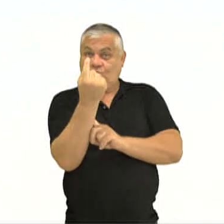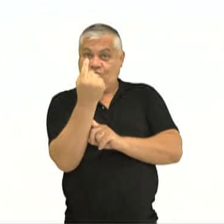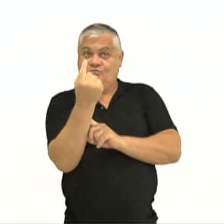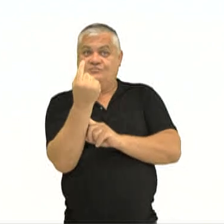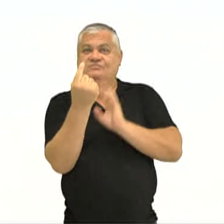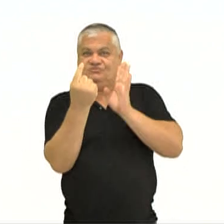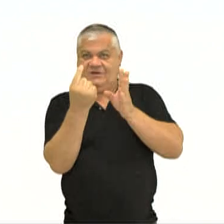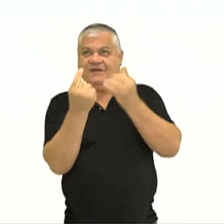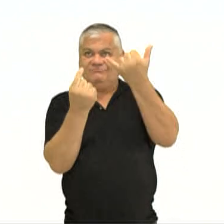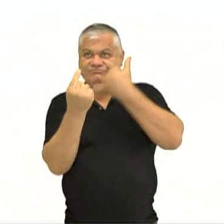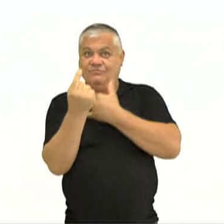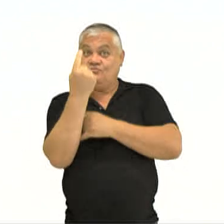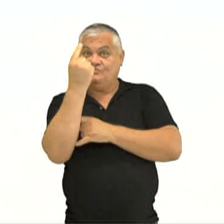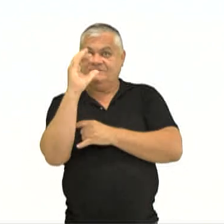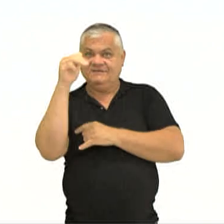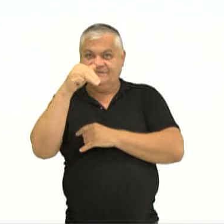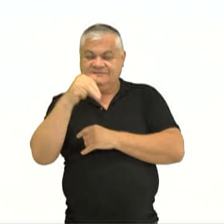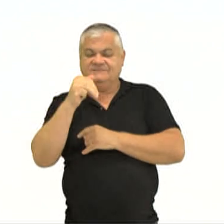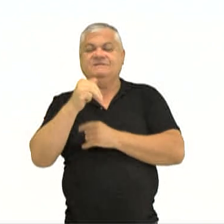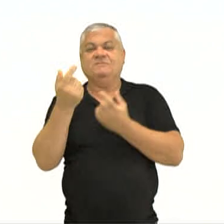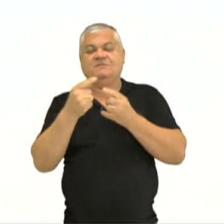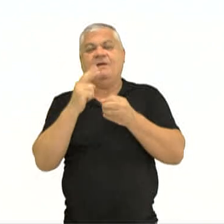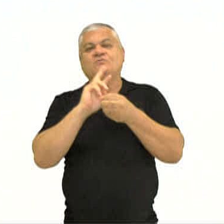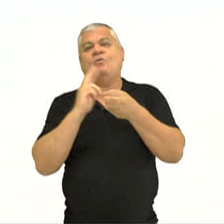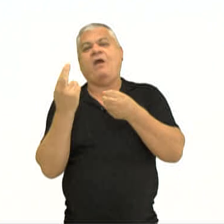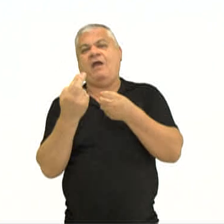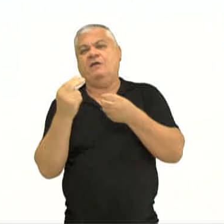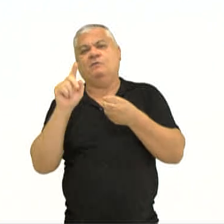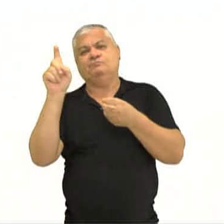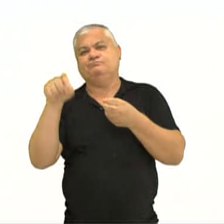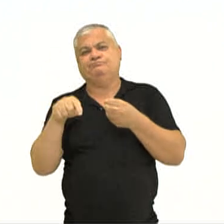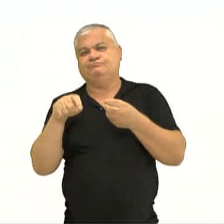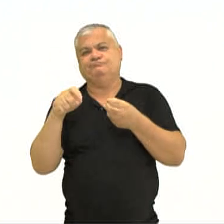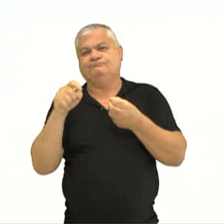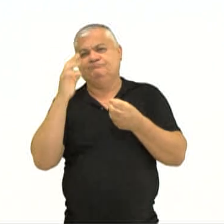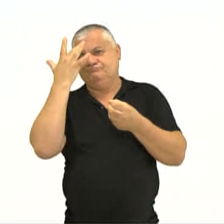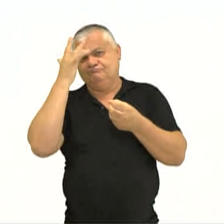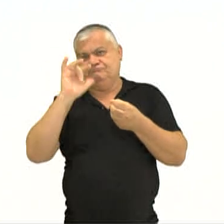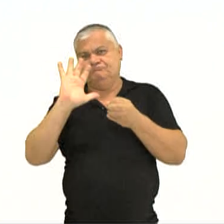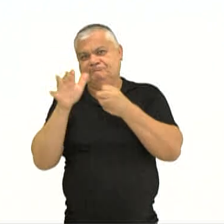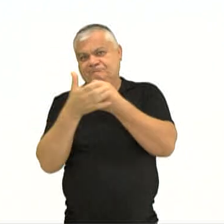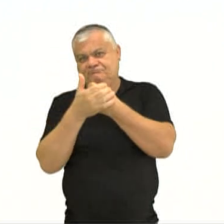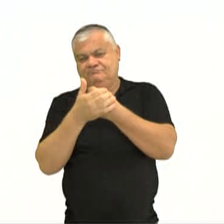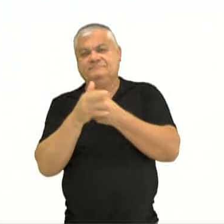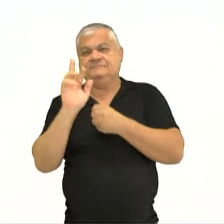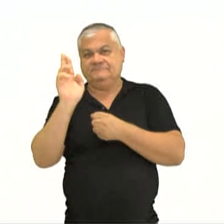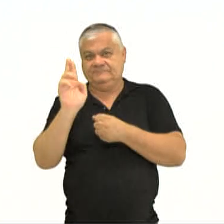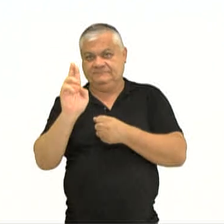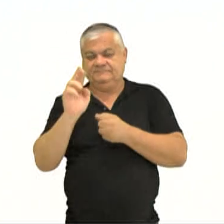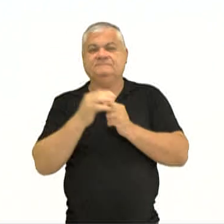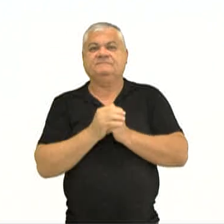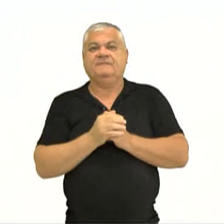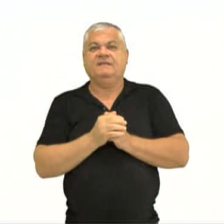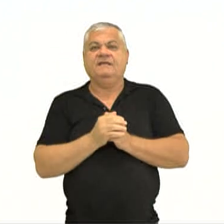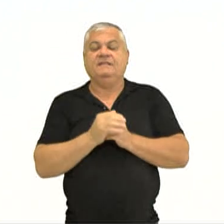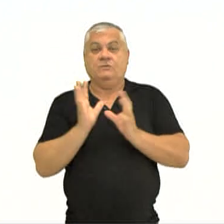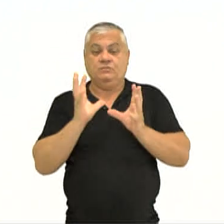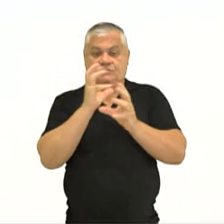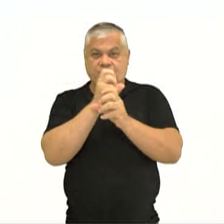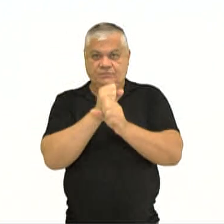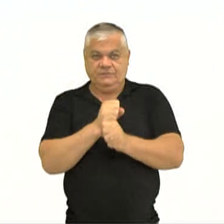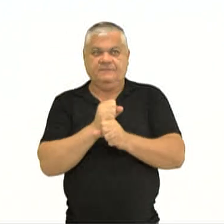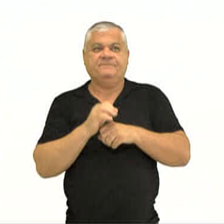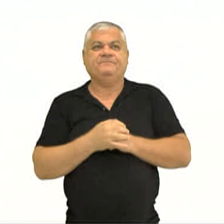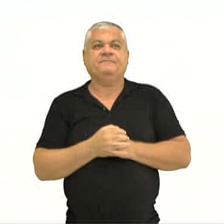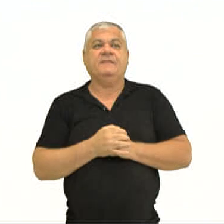já conhece, mais o raio. O raio a gente não sabe se é raio original. Tá? Esse seria a nossa área total